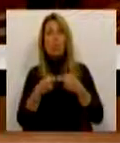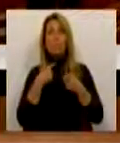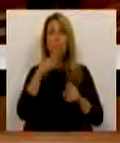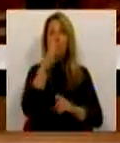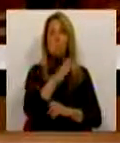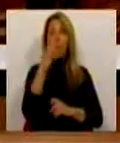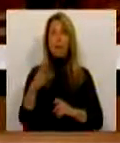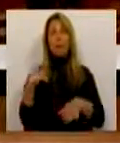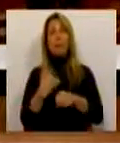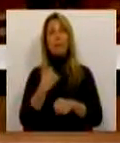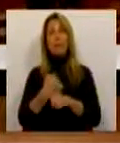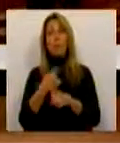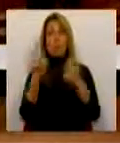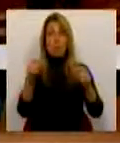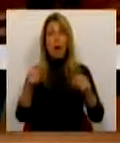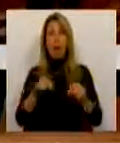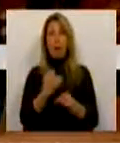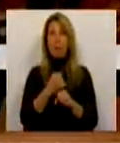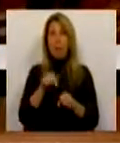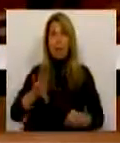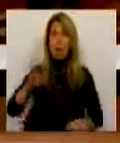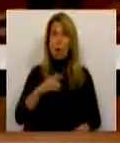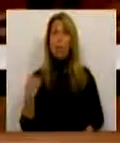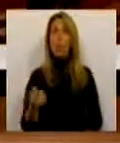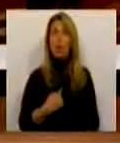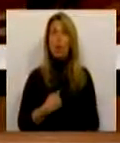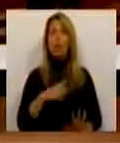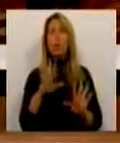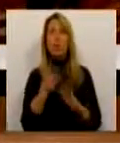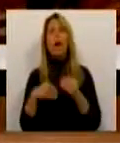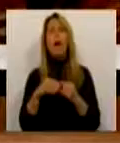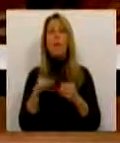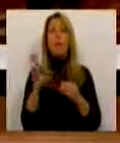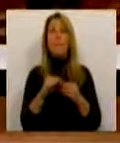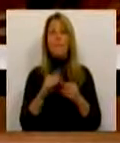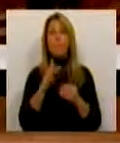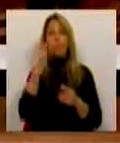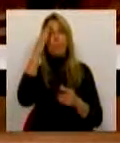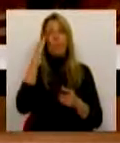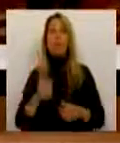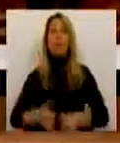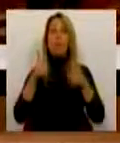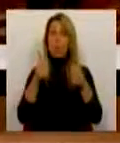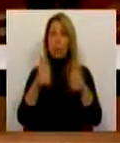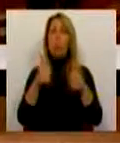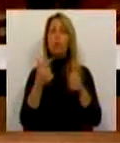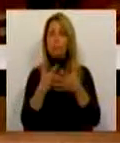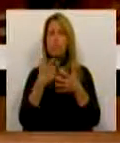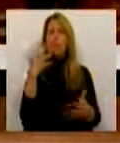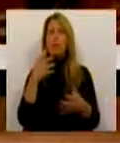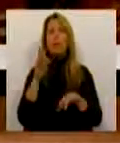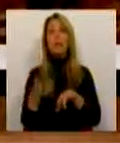encontrem destacados no nosso país. Acresce que são previstas melhorias significativas na sensibilização e transparência das